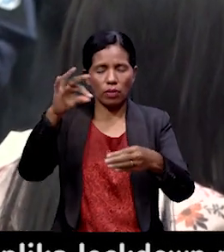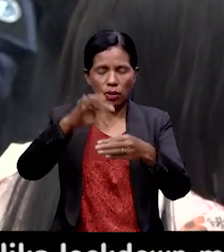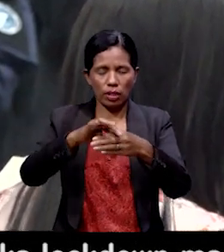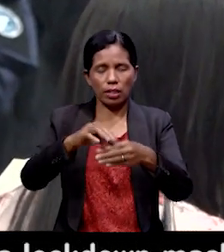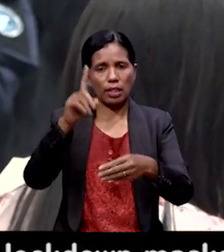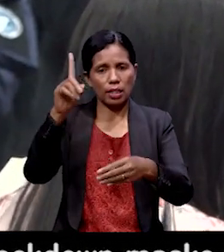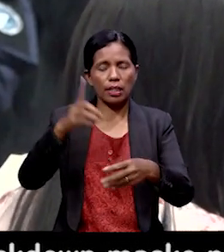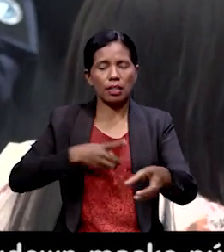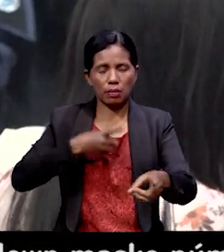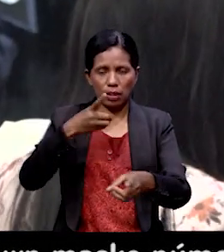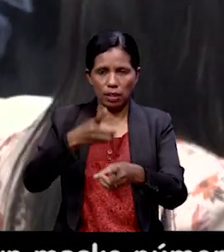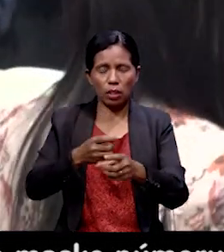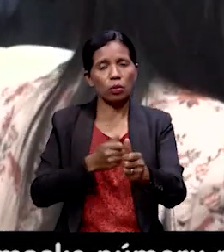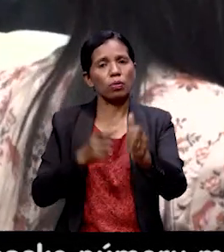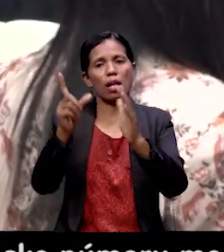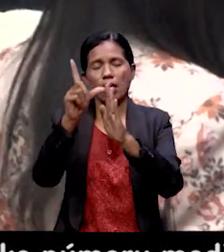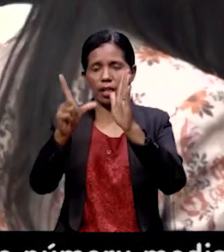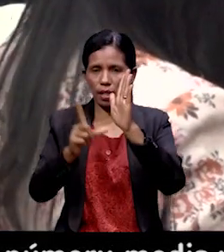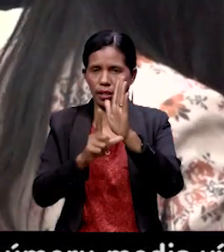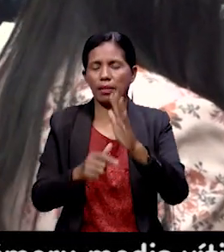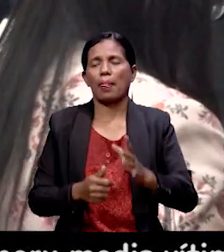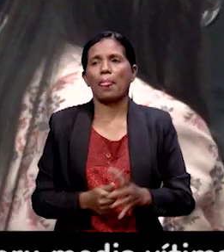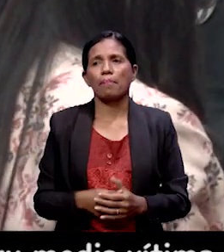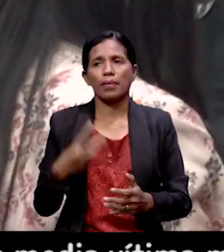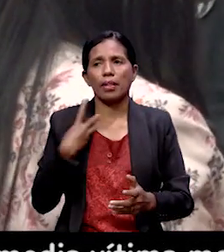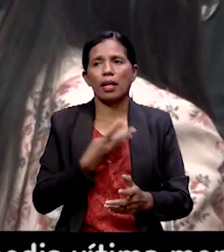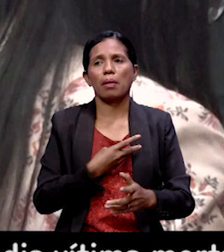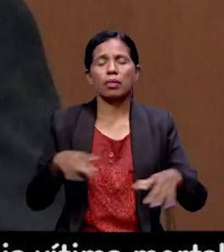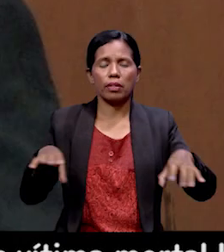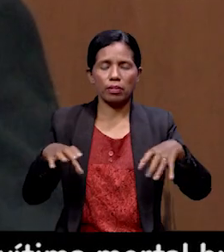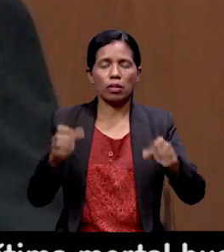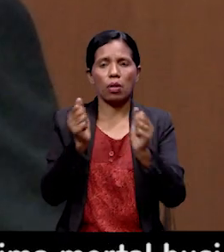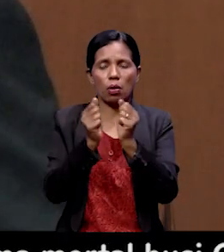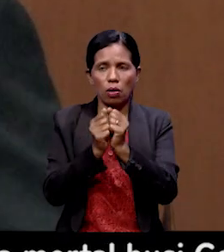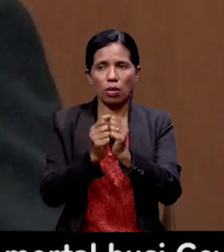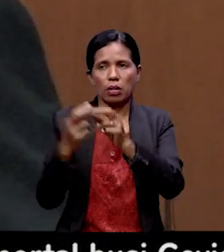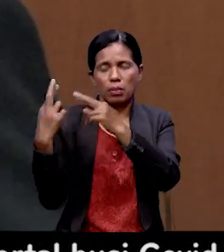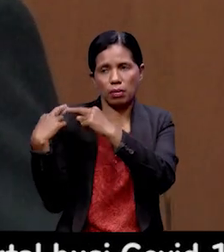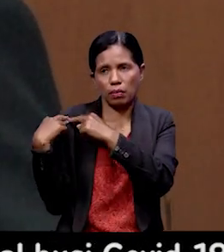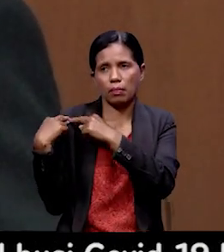tuir lei haruka. Amisei, halo serviço ida ho responsabilidade,